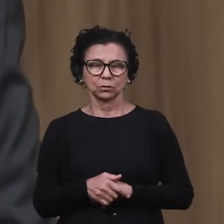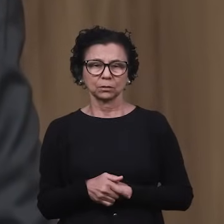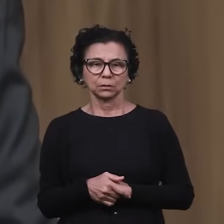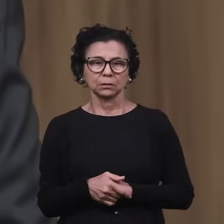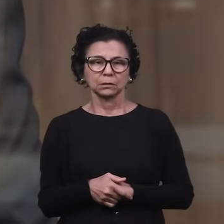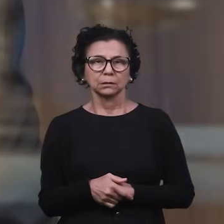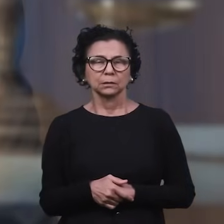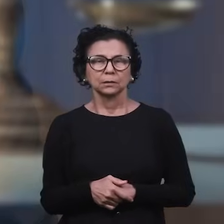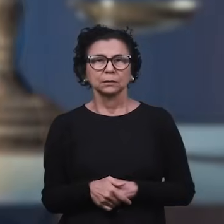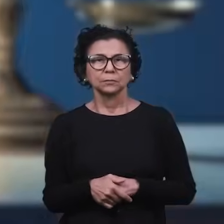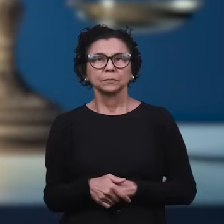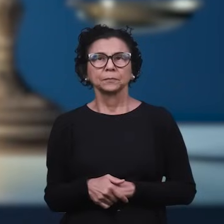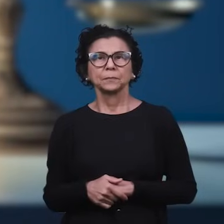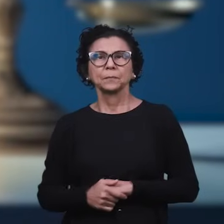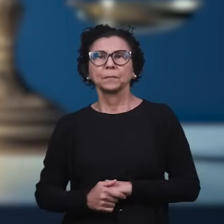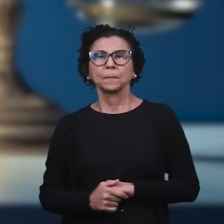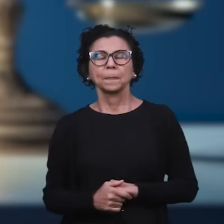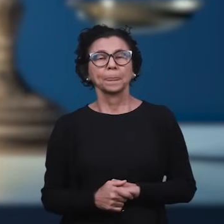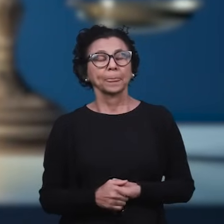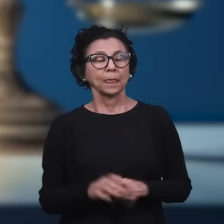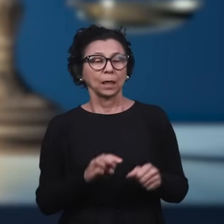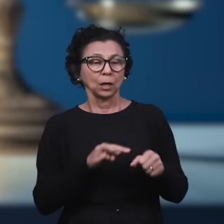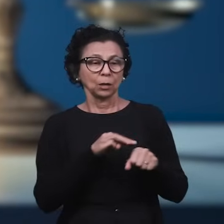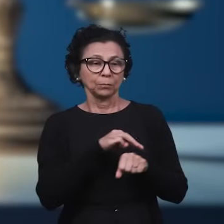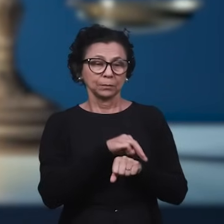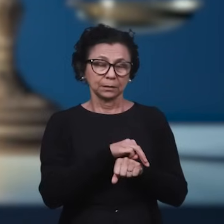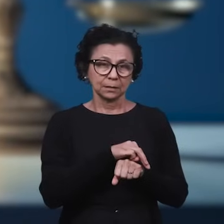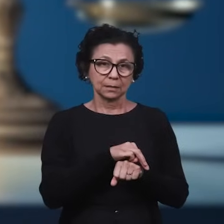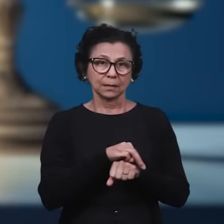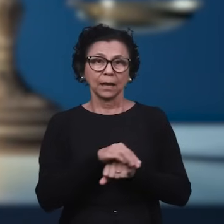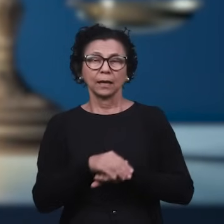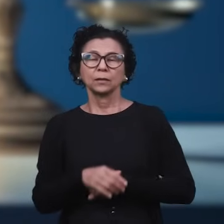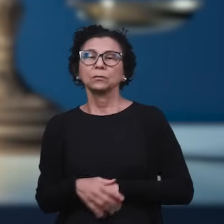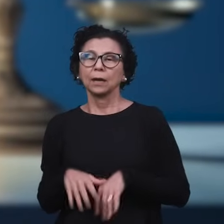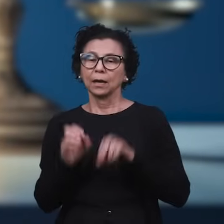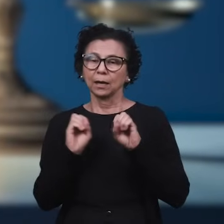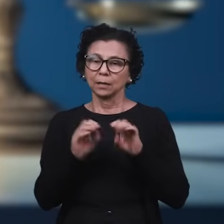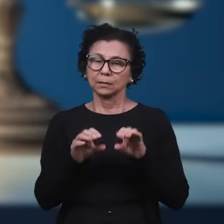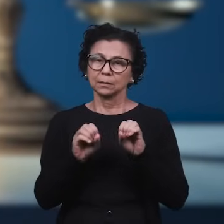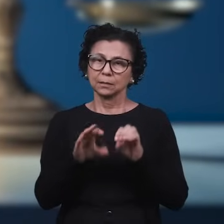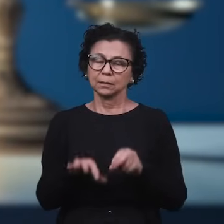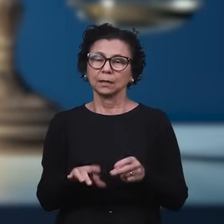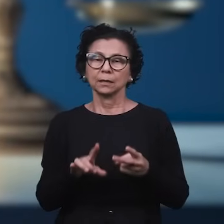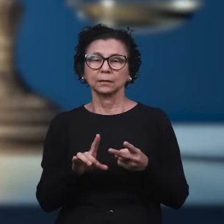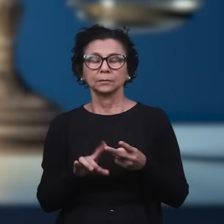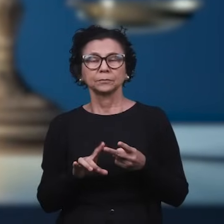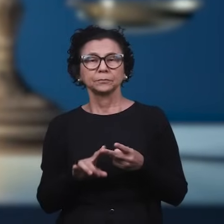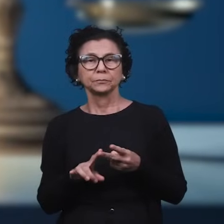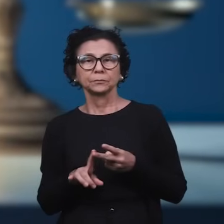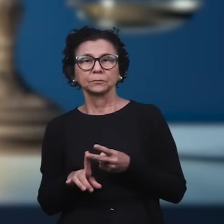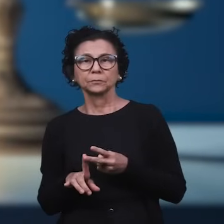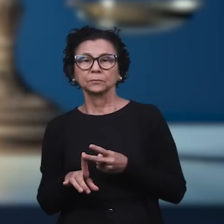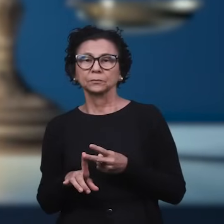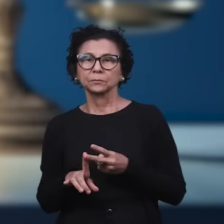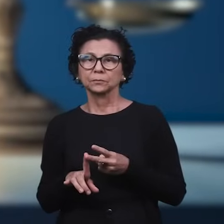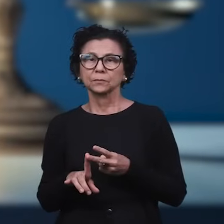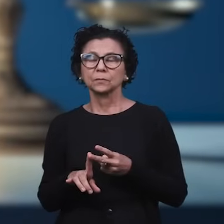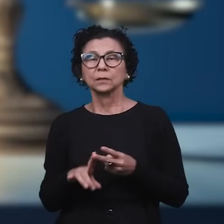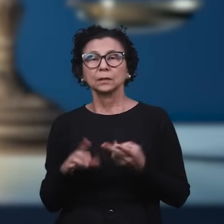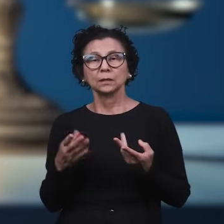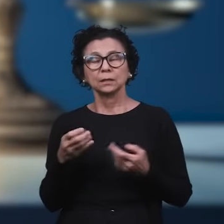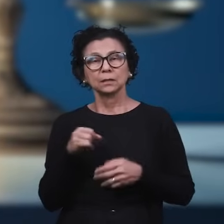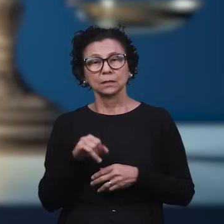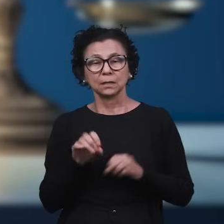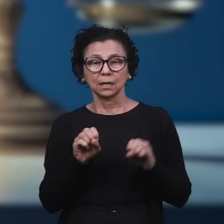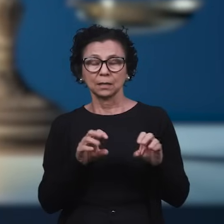diz assim: se é ministério, seja em ministrar, se é ensinar, haja dedicação